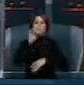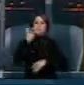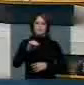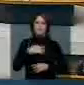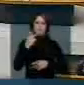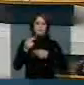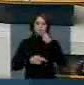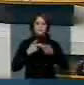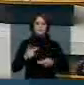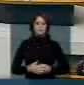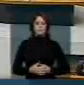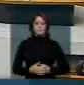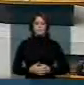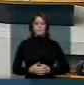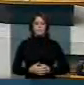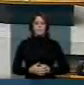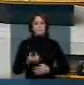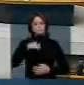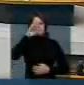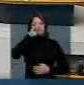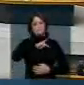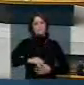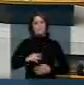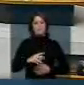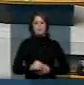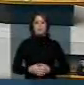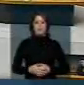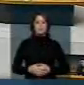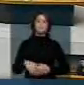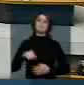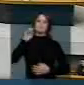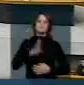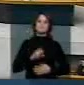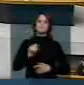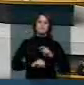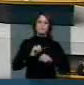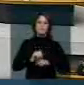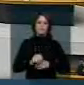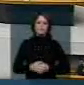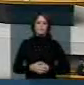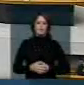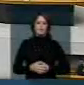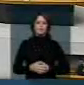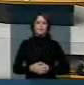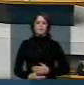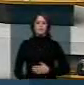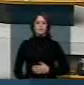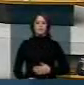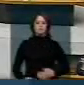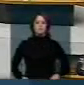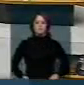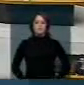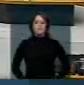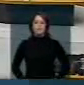tribuna. Senhor presidente, o Brasil está chamado a uma